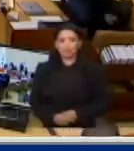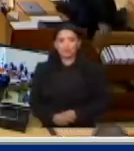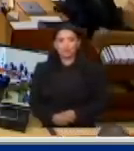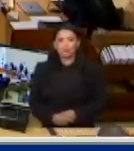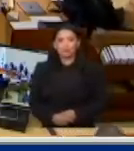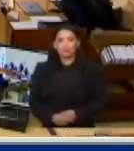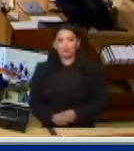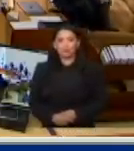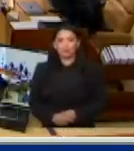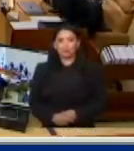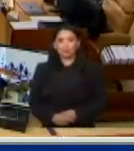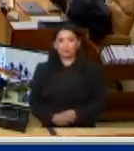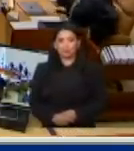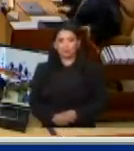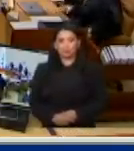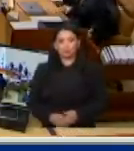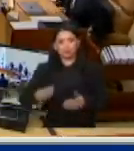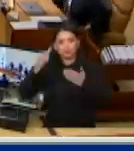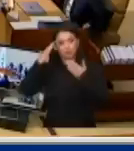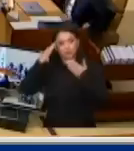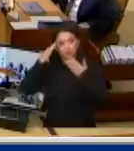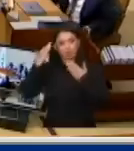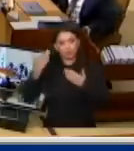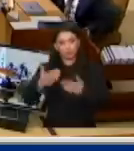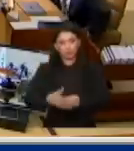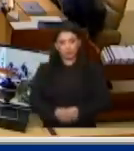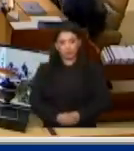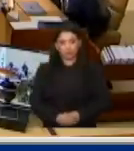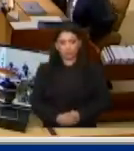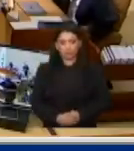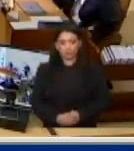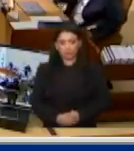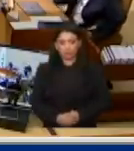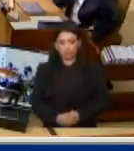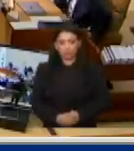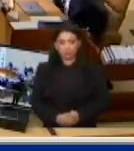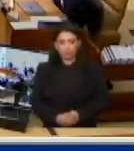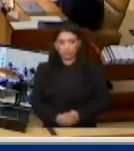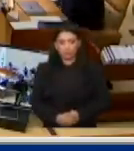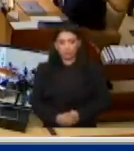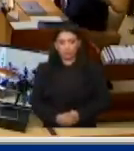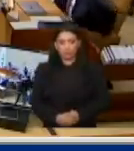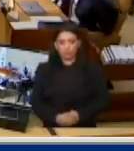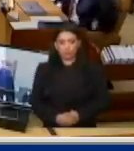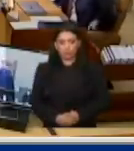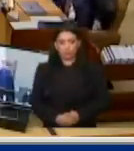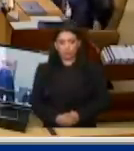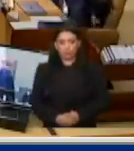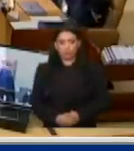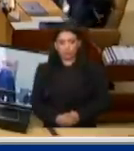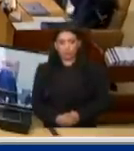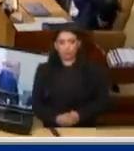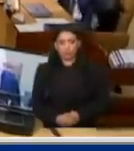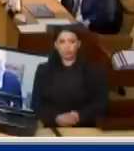inventaram tal usuário externo quem aparece é o que recebe o dinheiro e não o deputado e Senador que manda